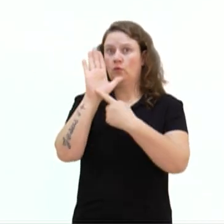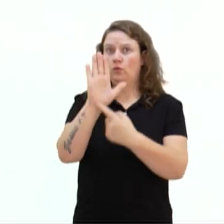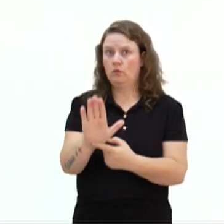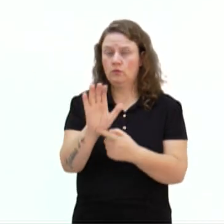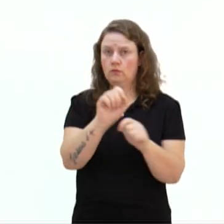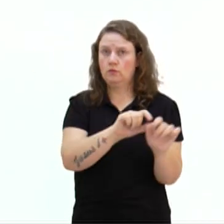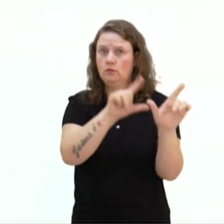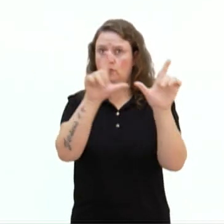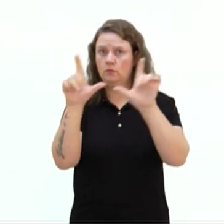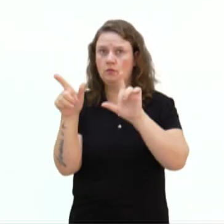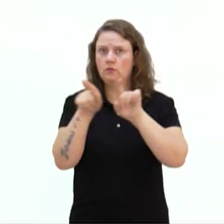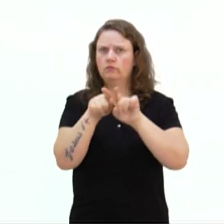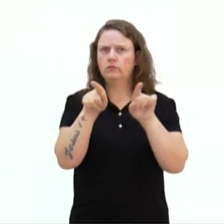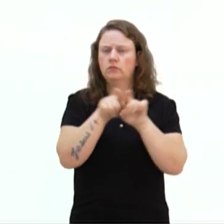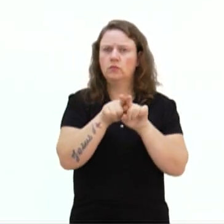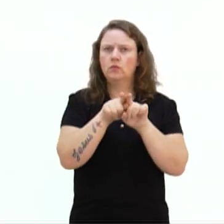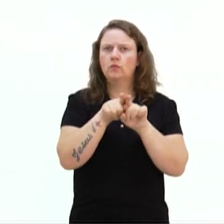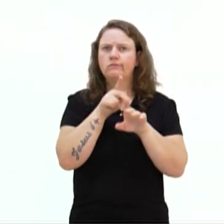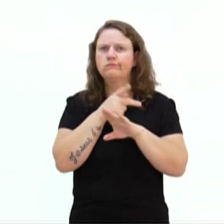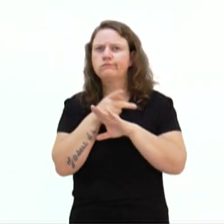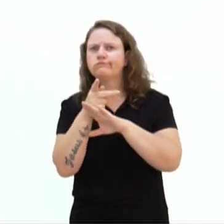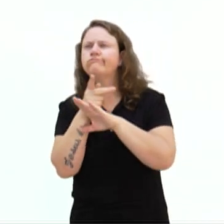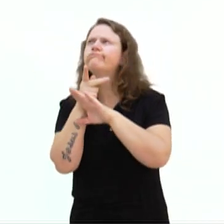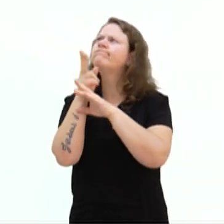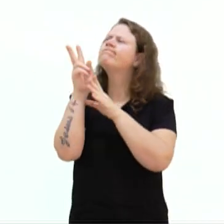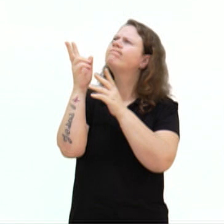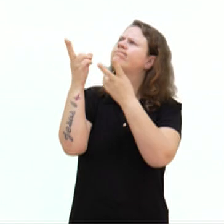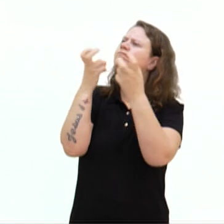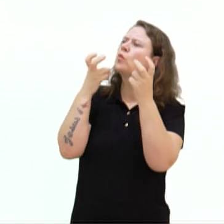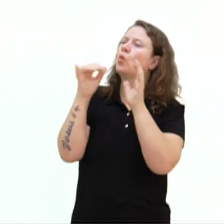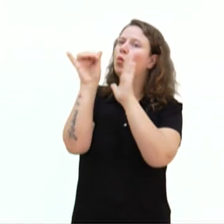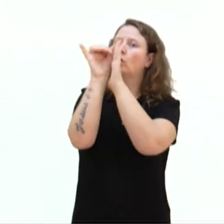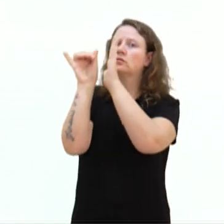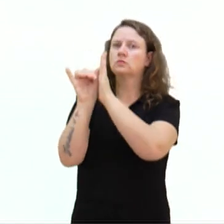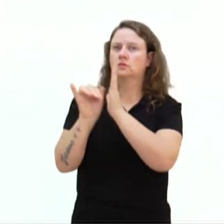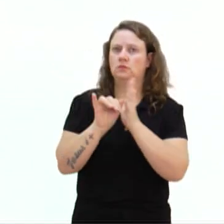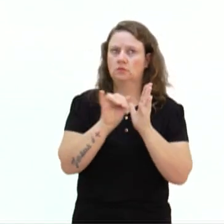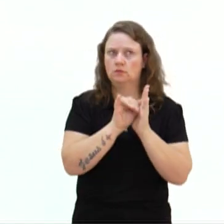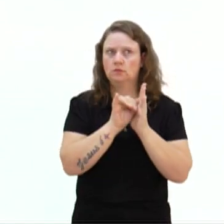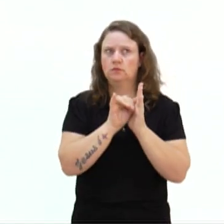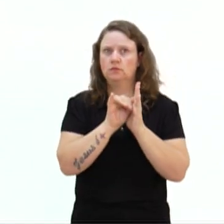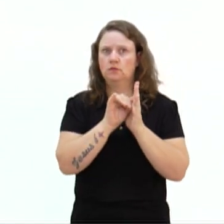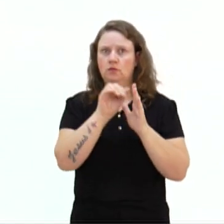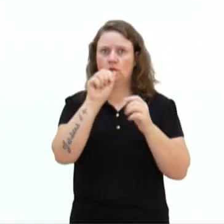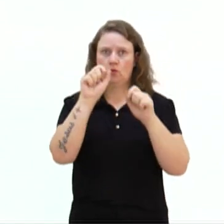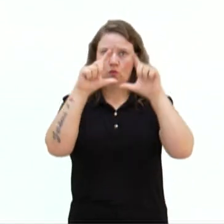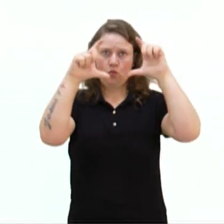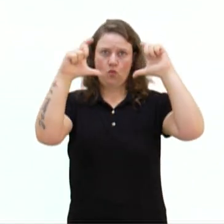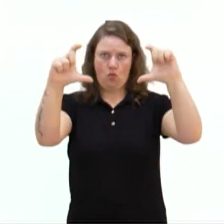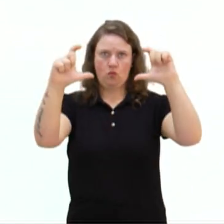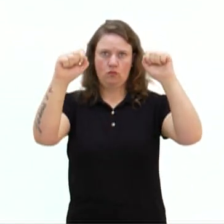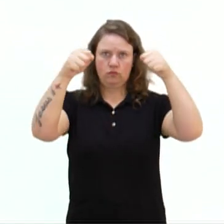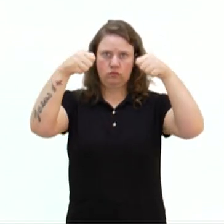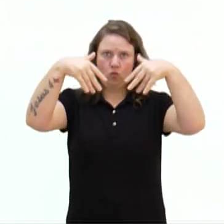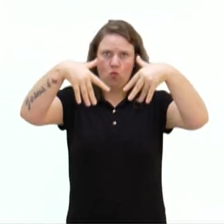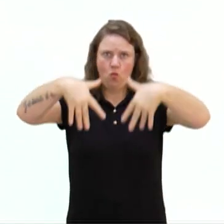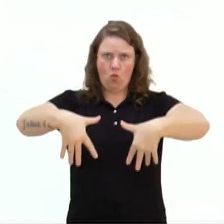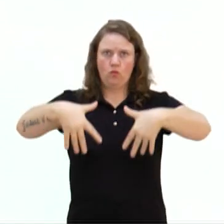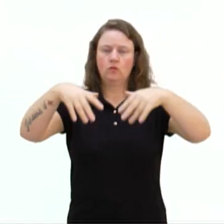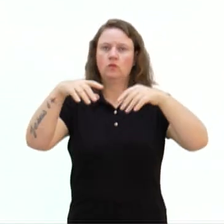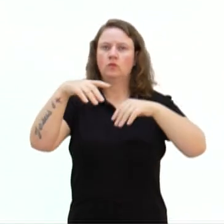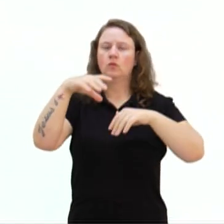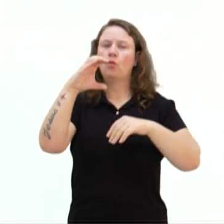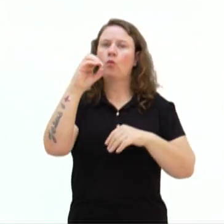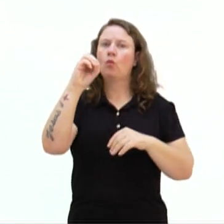seguir e procurassem identificar esses elementos. Então, nós teremos aqui um mapa conceitual. E o que, que você